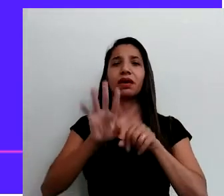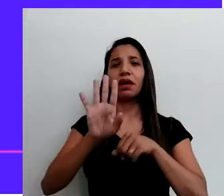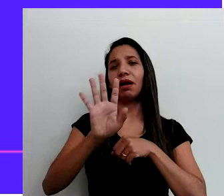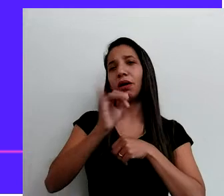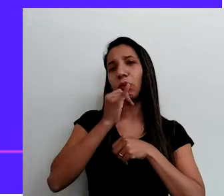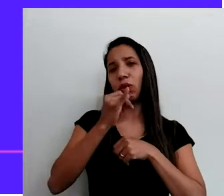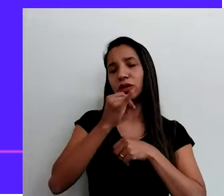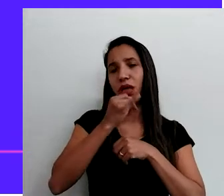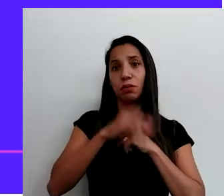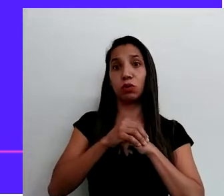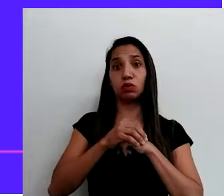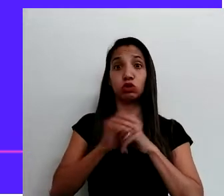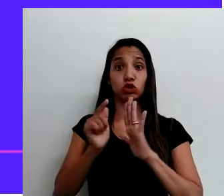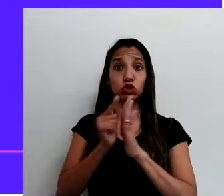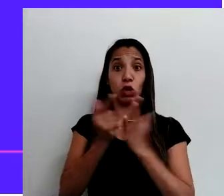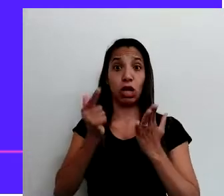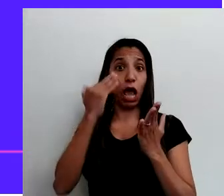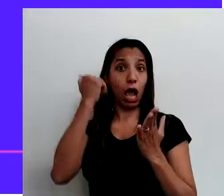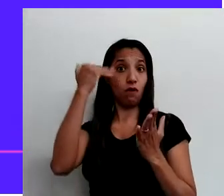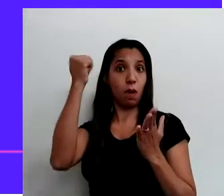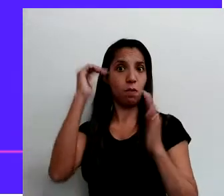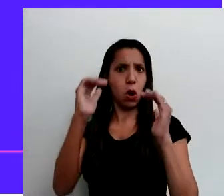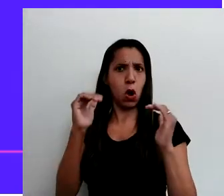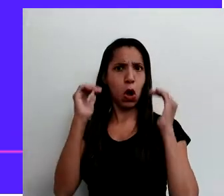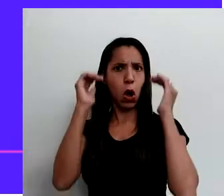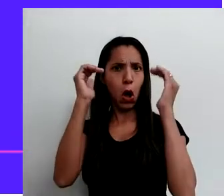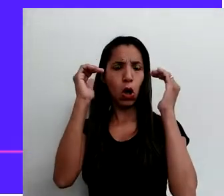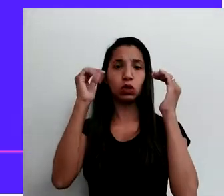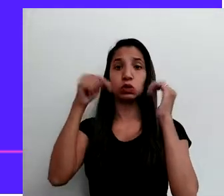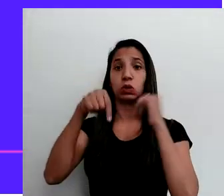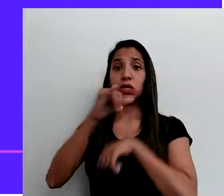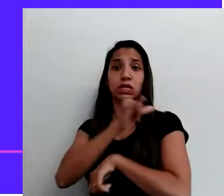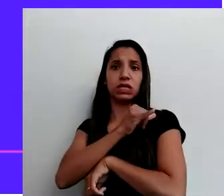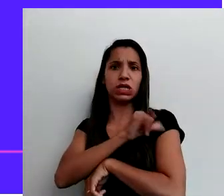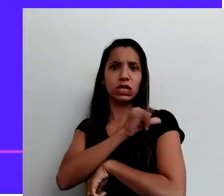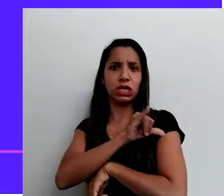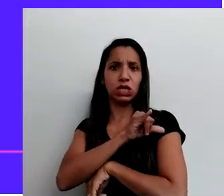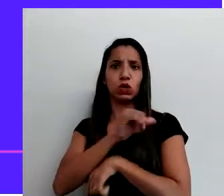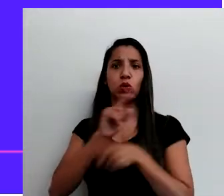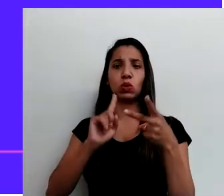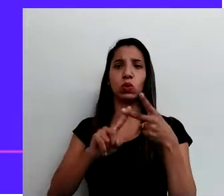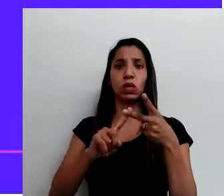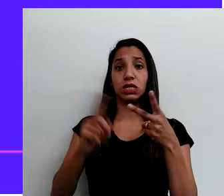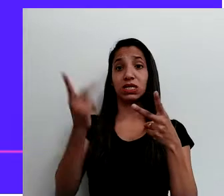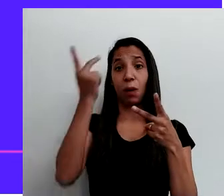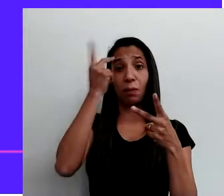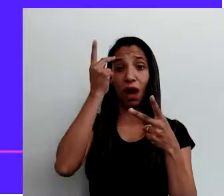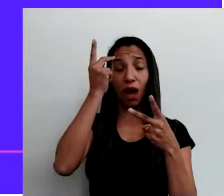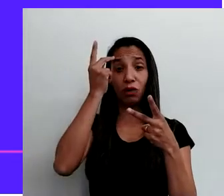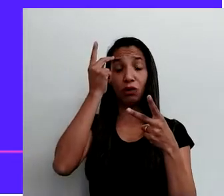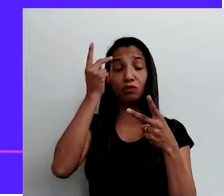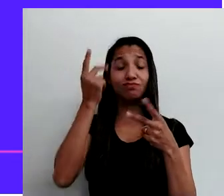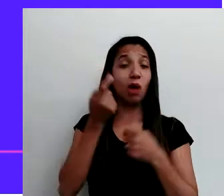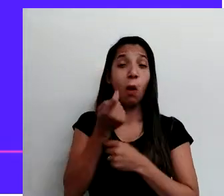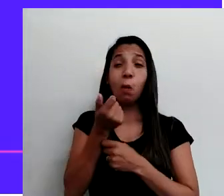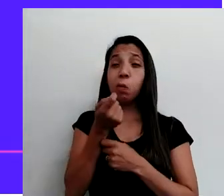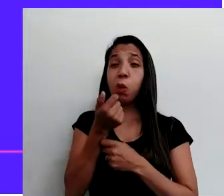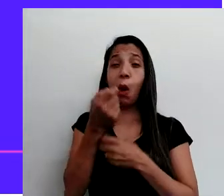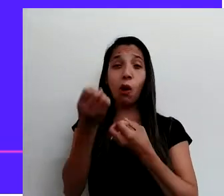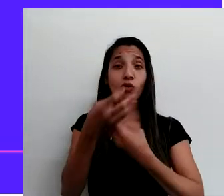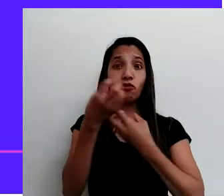grandes jornais no circuito Rio-São Paulo conseguem cobrir muito pouco o Brasil, né? Então,